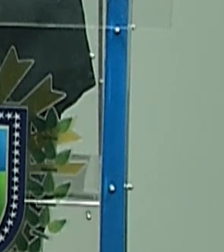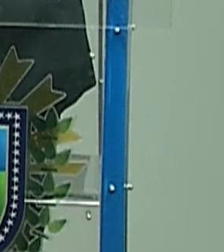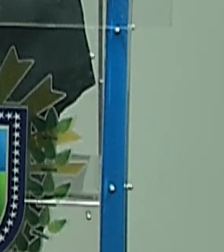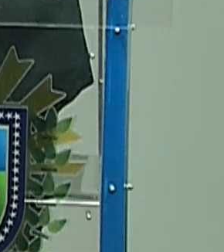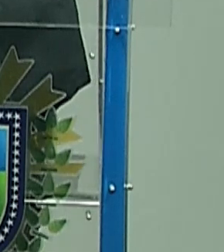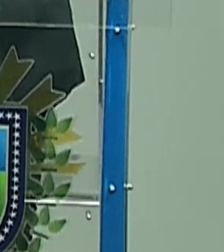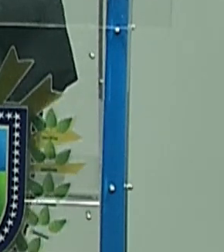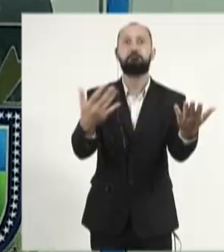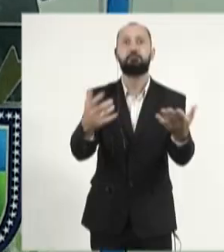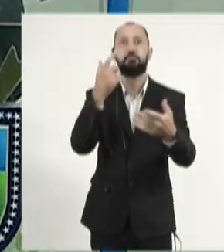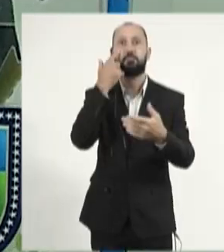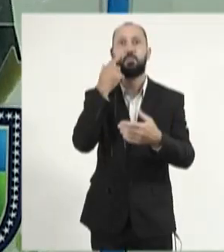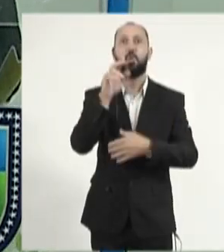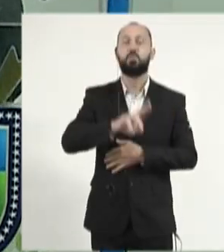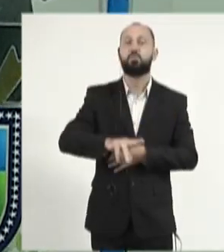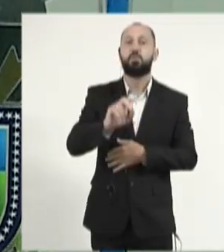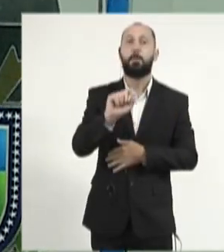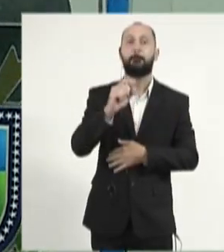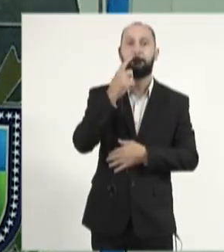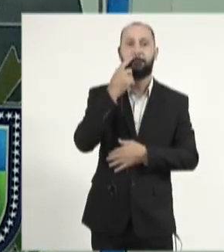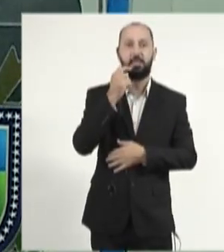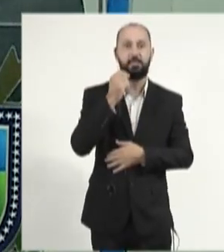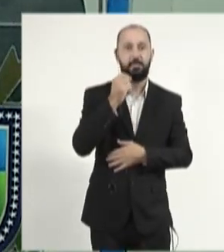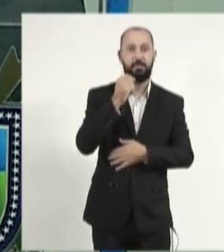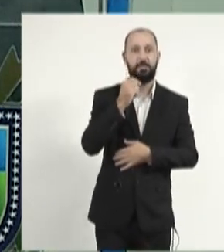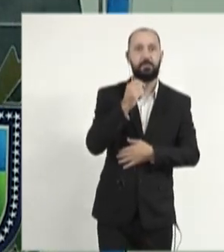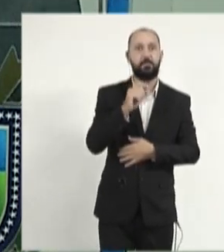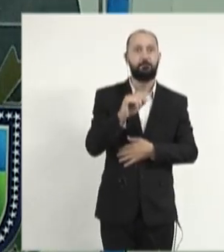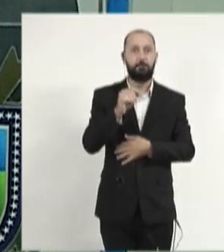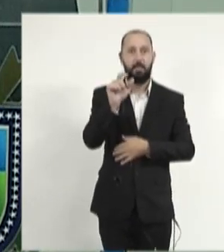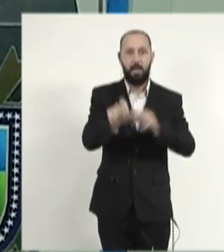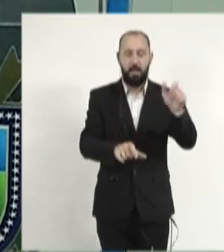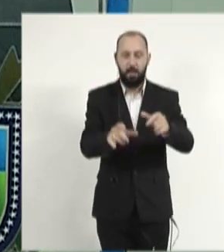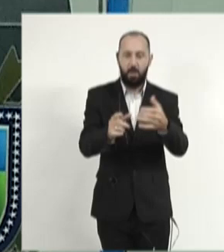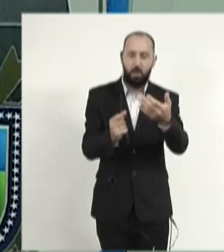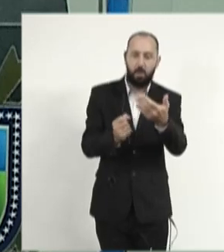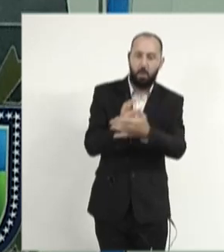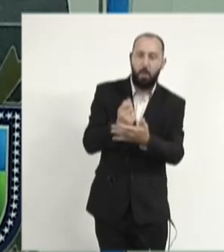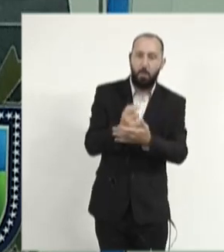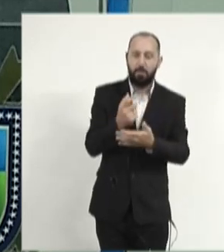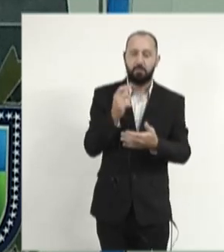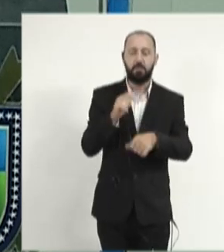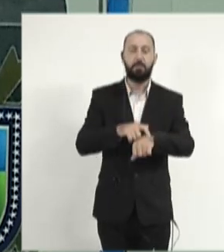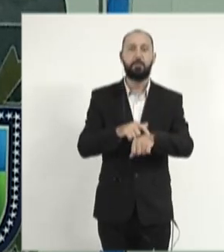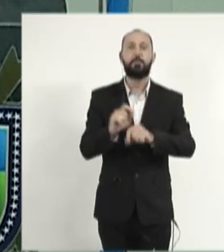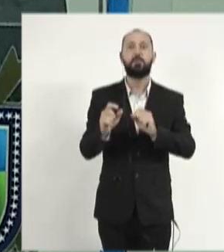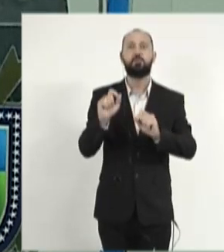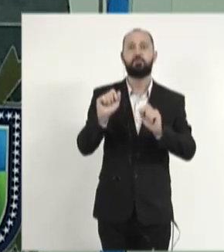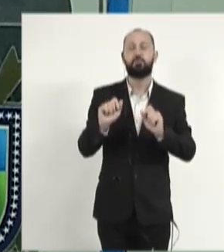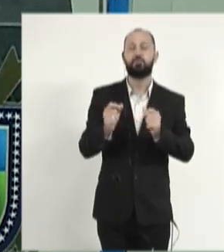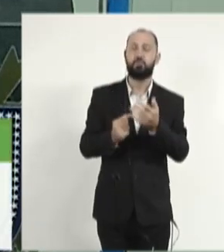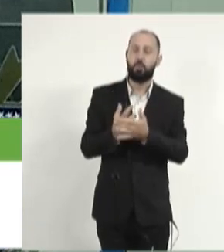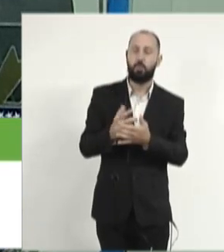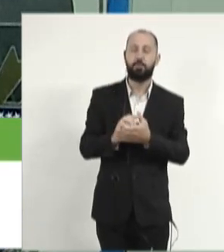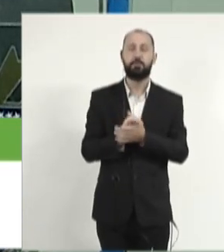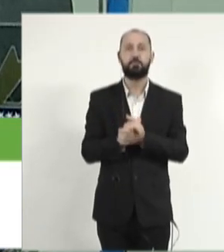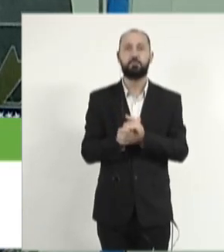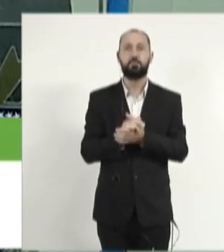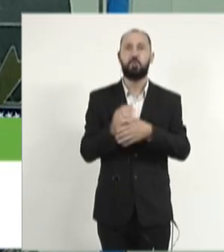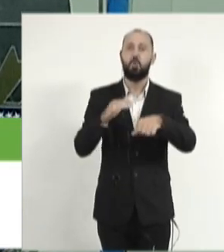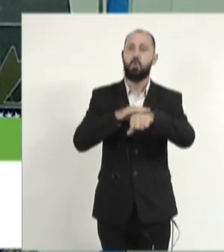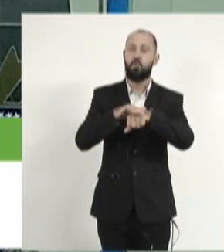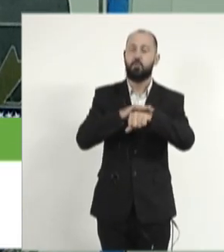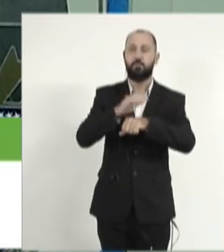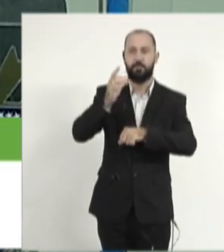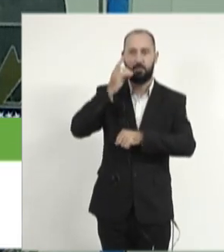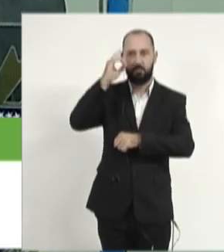Tá, então, mais uma ferramenta, né, para que o consumidor possa se proteger durante as temporadas de compra. A gente segue falando